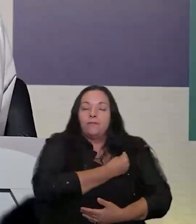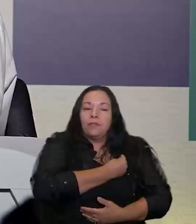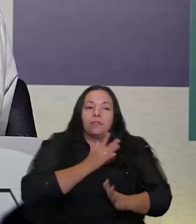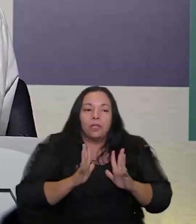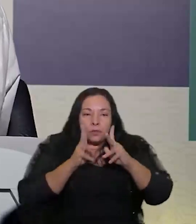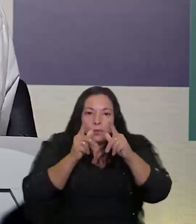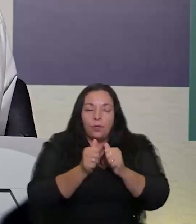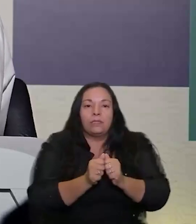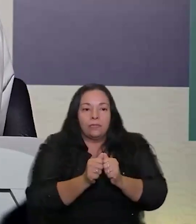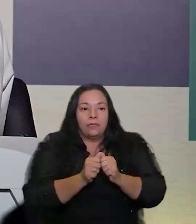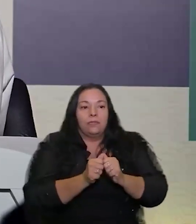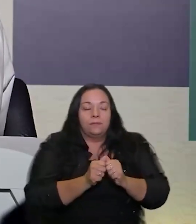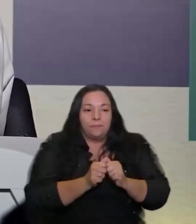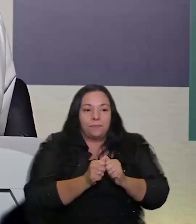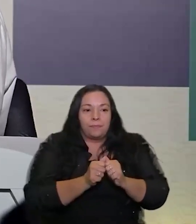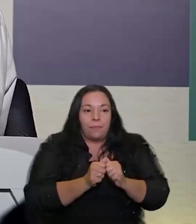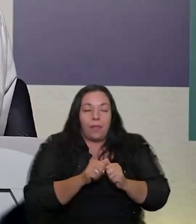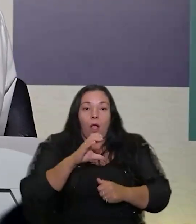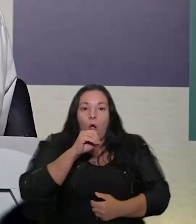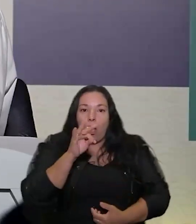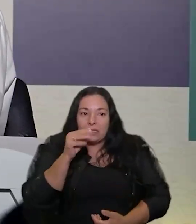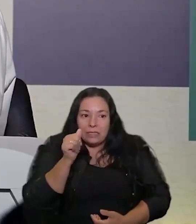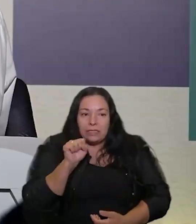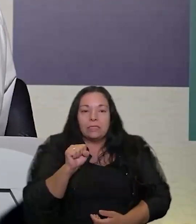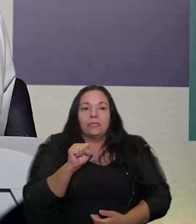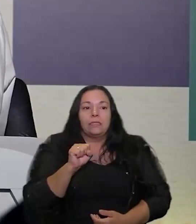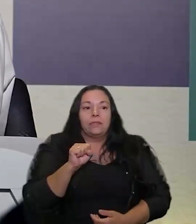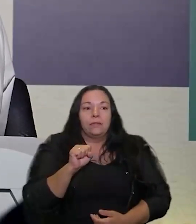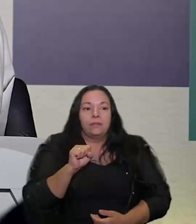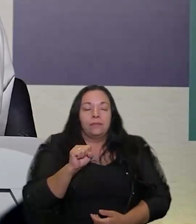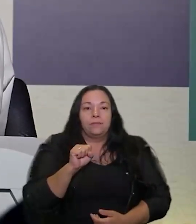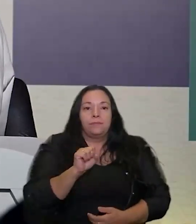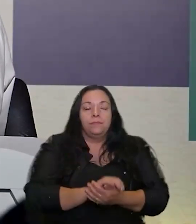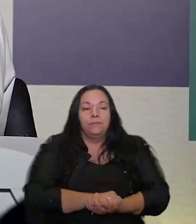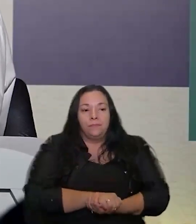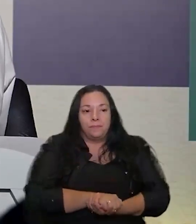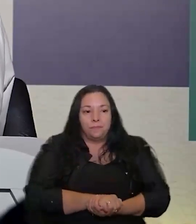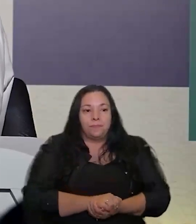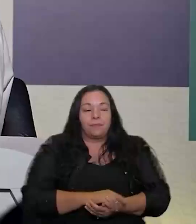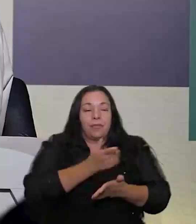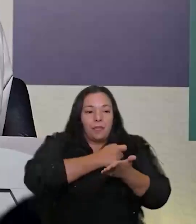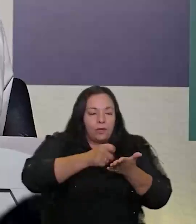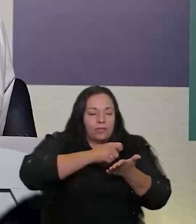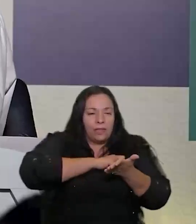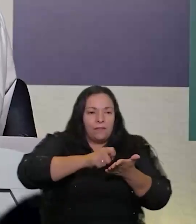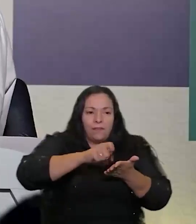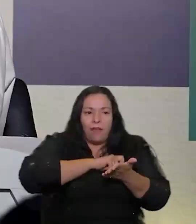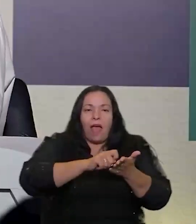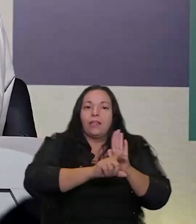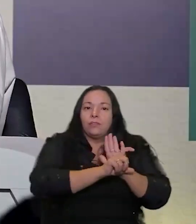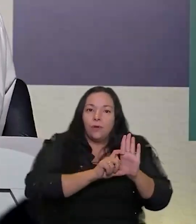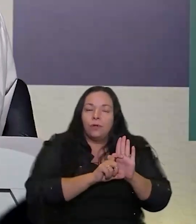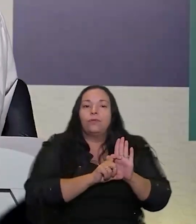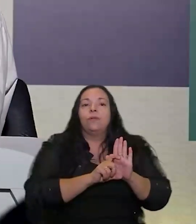foi... Eu, na época das cotas, além de não ter assinado o manifesto, eu era colunista da Veja, escrevi várias colunas defendendo